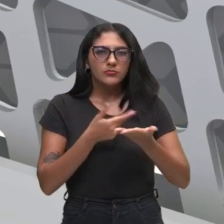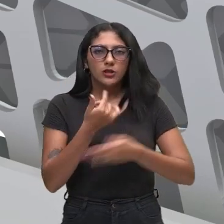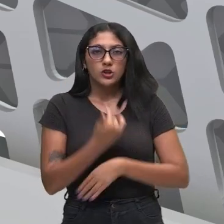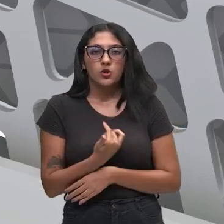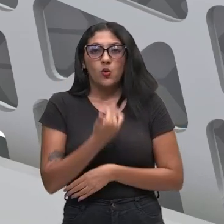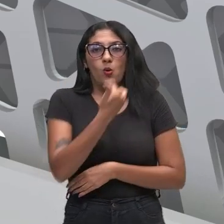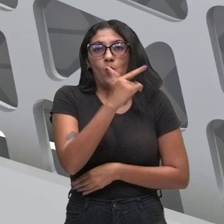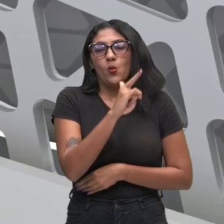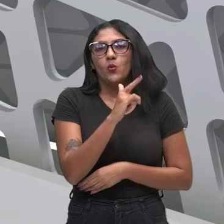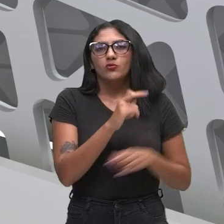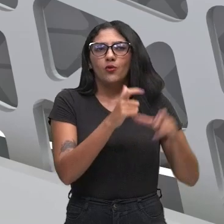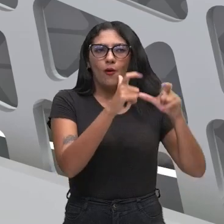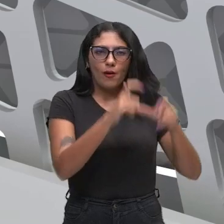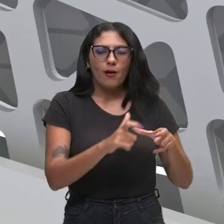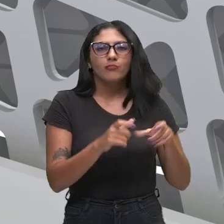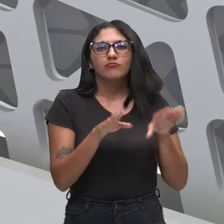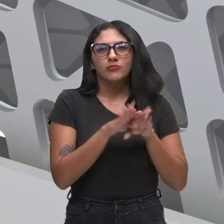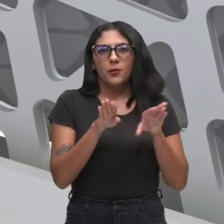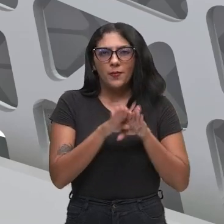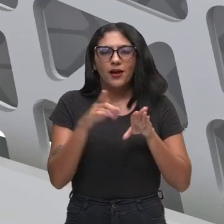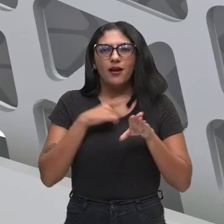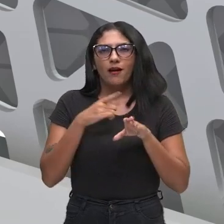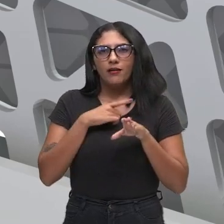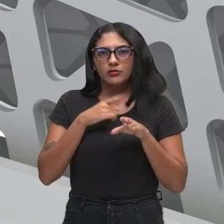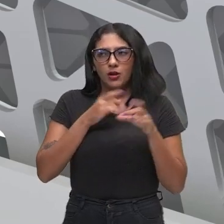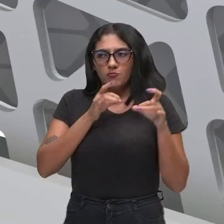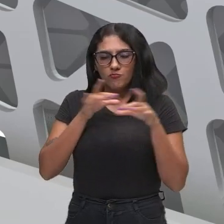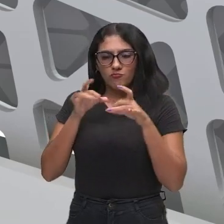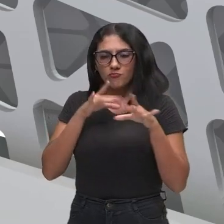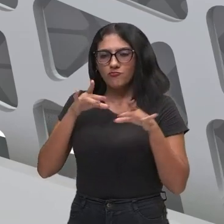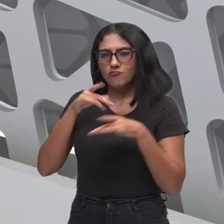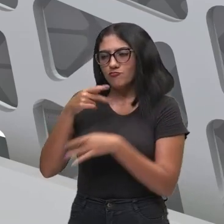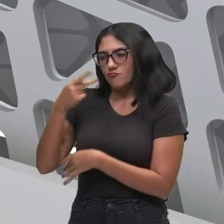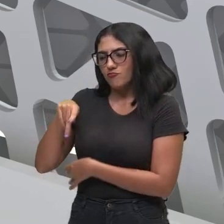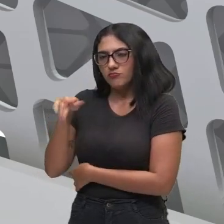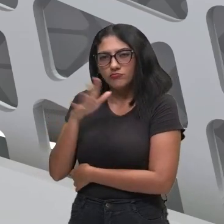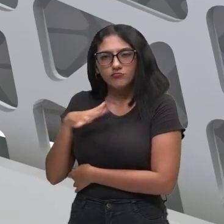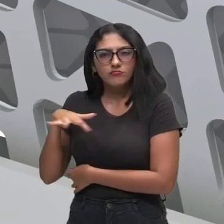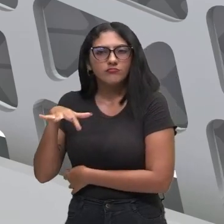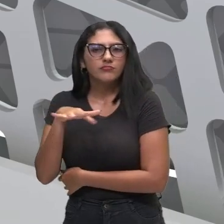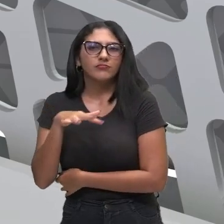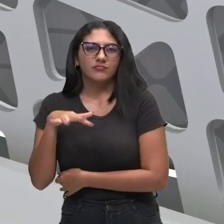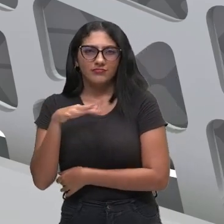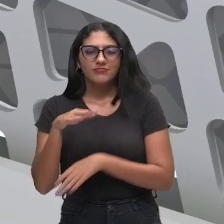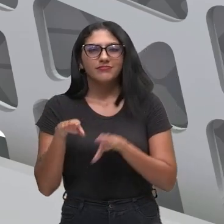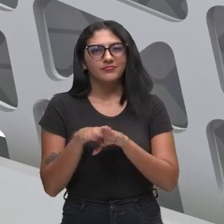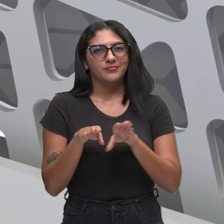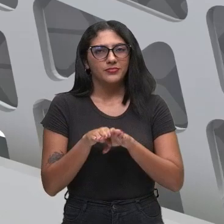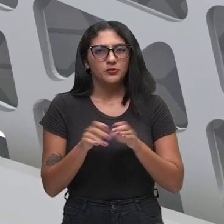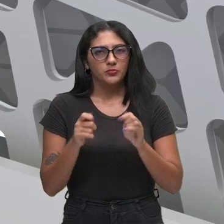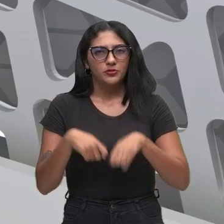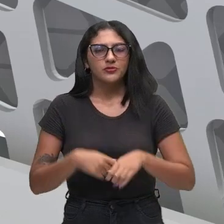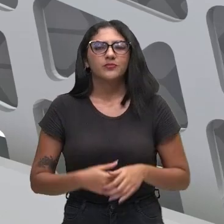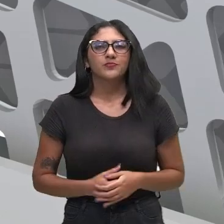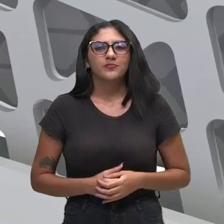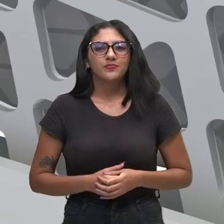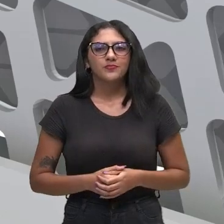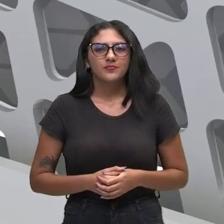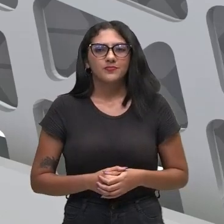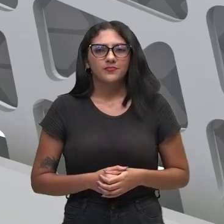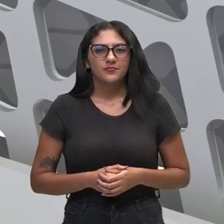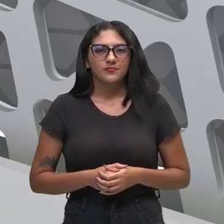como importação, né? Eles entravam produtos vindos de fora para aquela outra localidade. E assim,